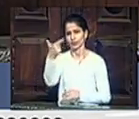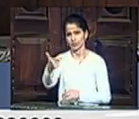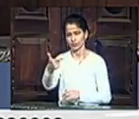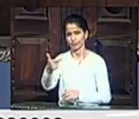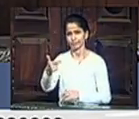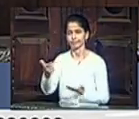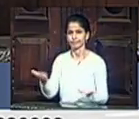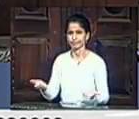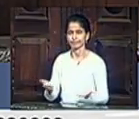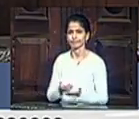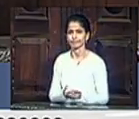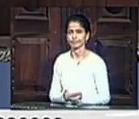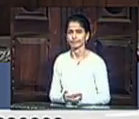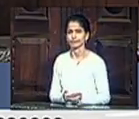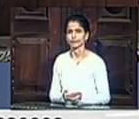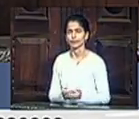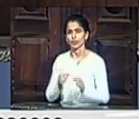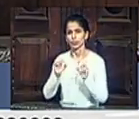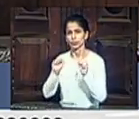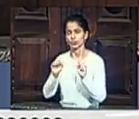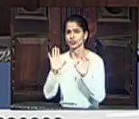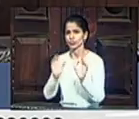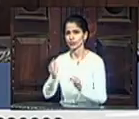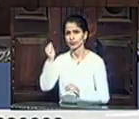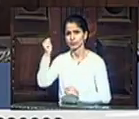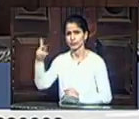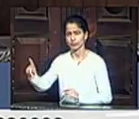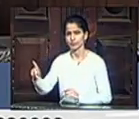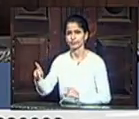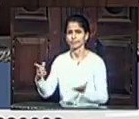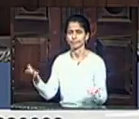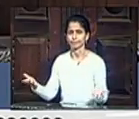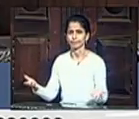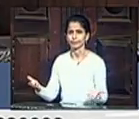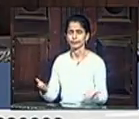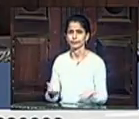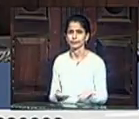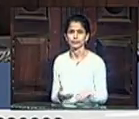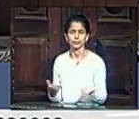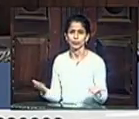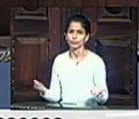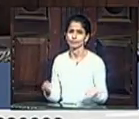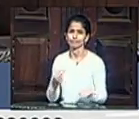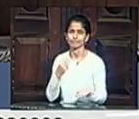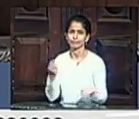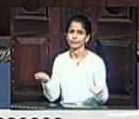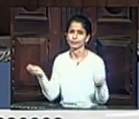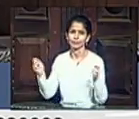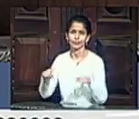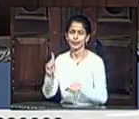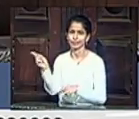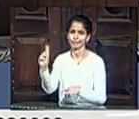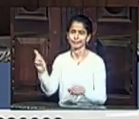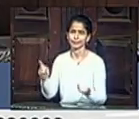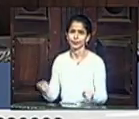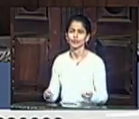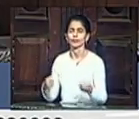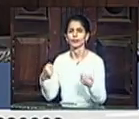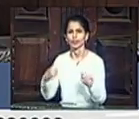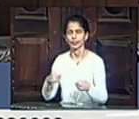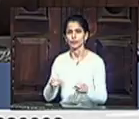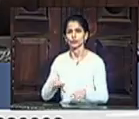deputado Anchite, e já podia estar aposentado. Isso não dá mais, E a gente tem que